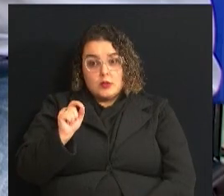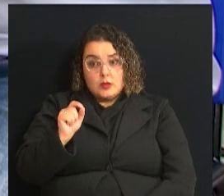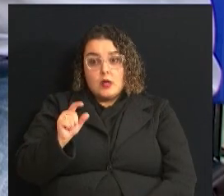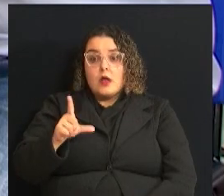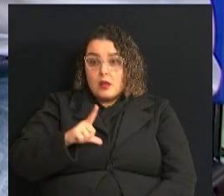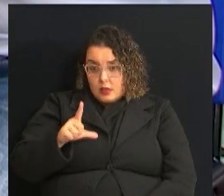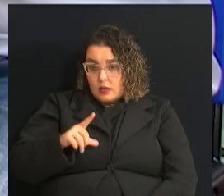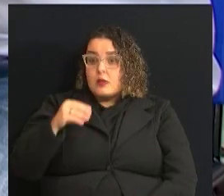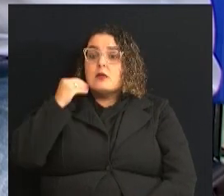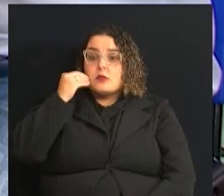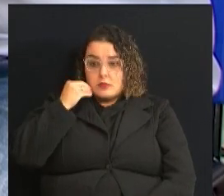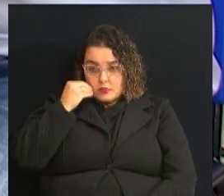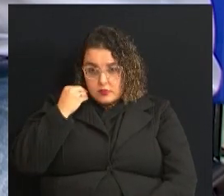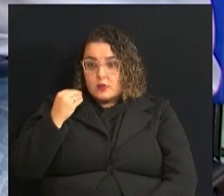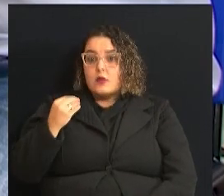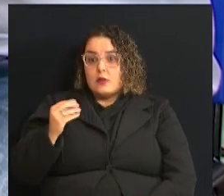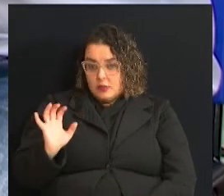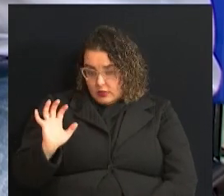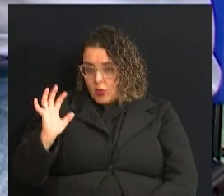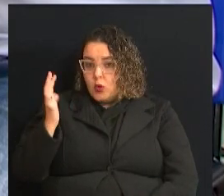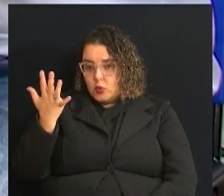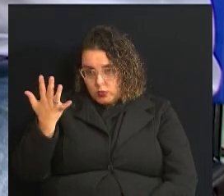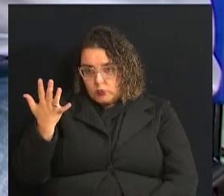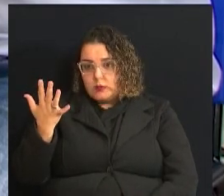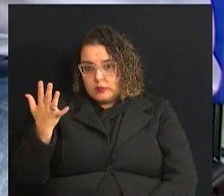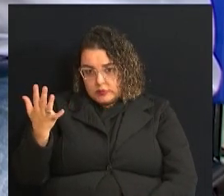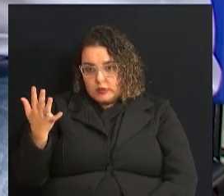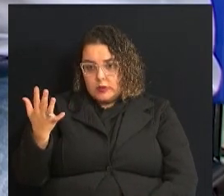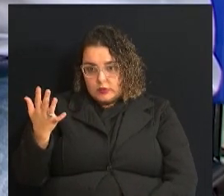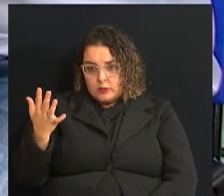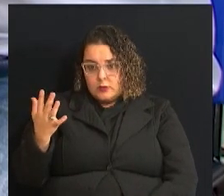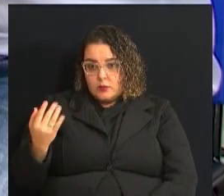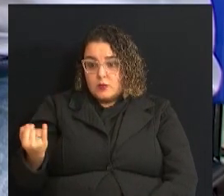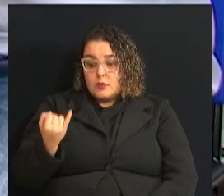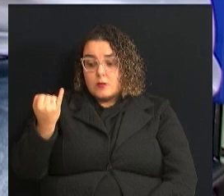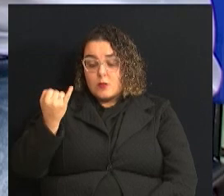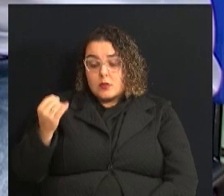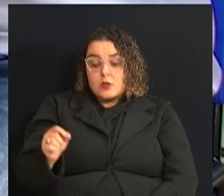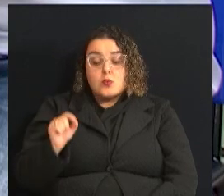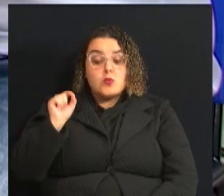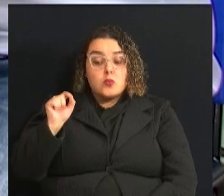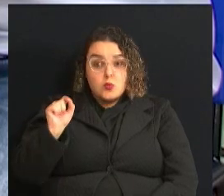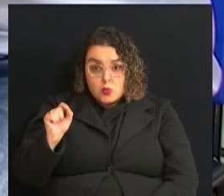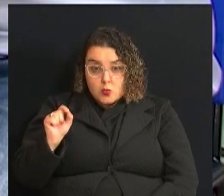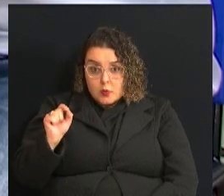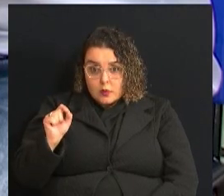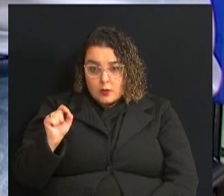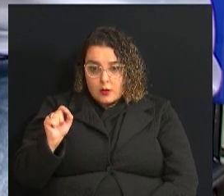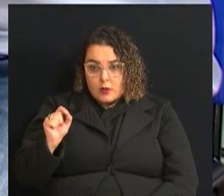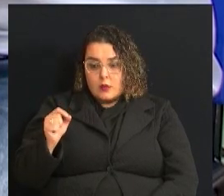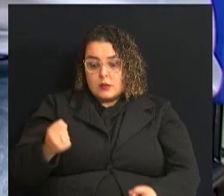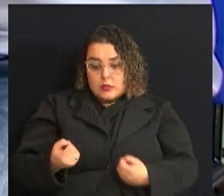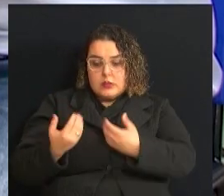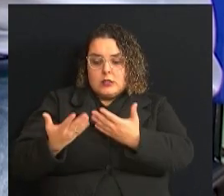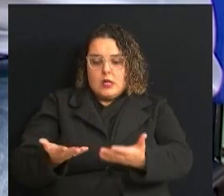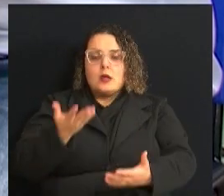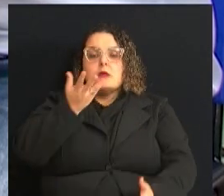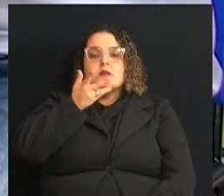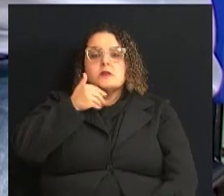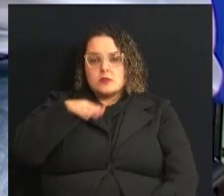experiências interessantes sendo realizadas, né? Interessantes no sentido de proporcionar às crianças e